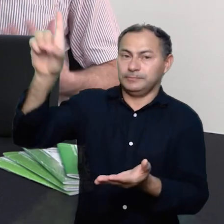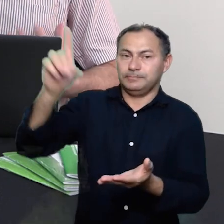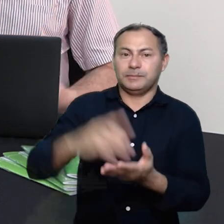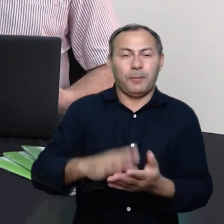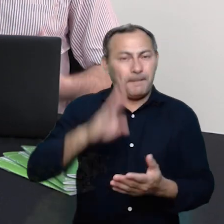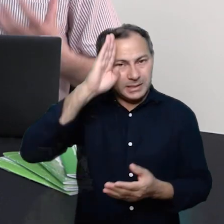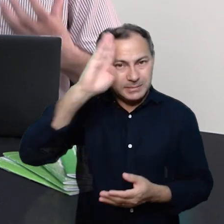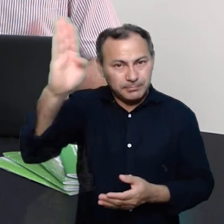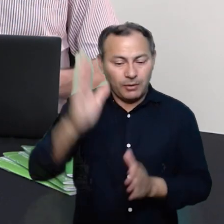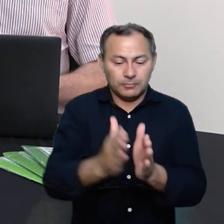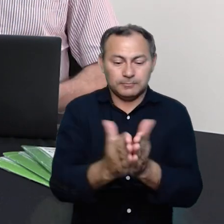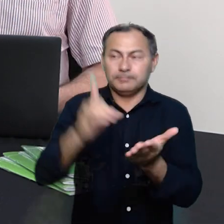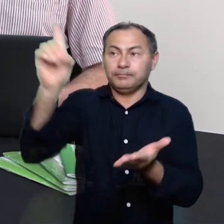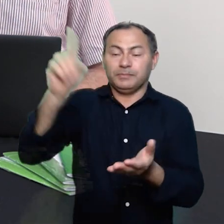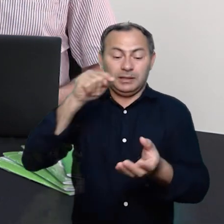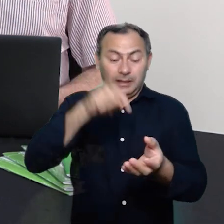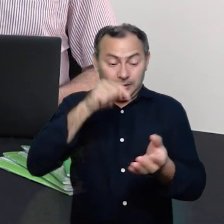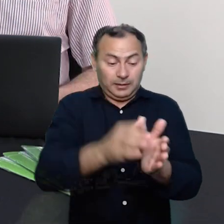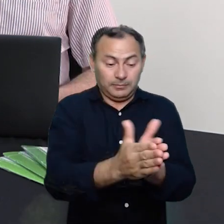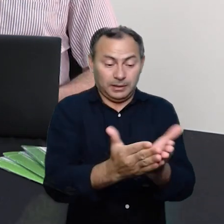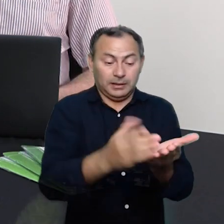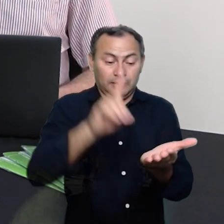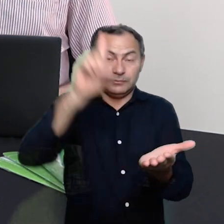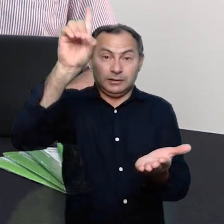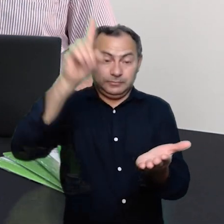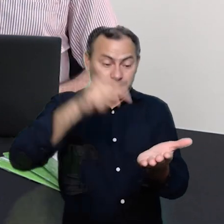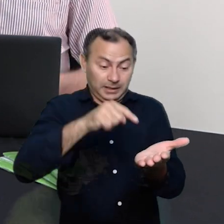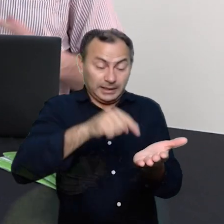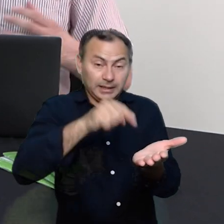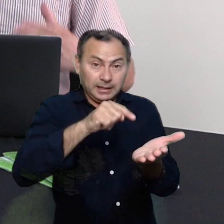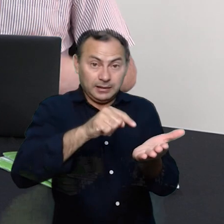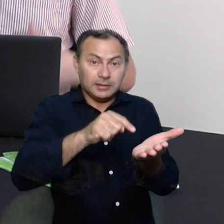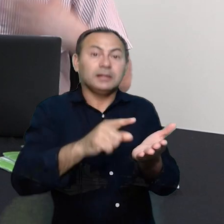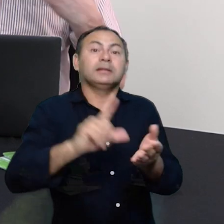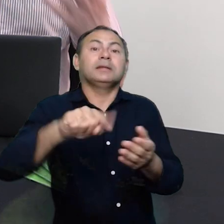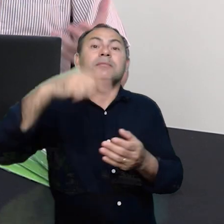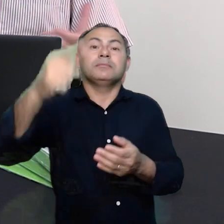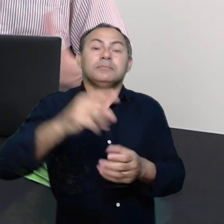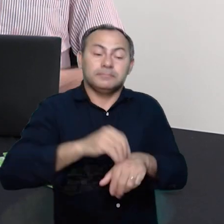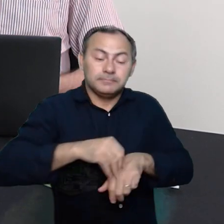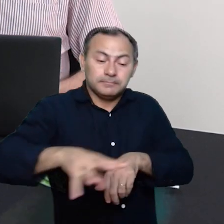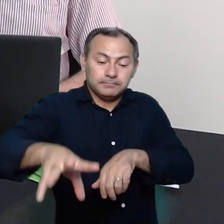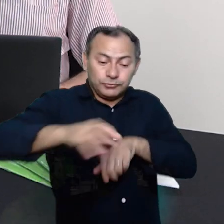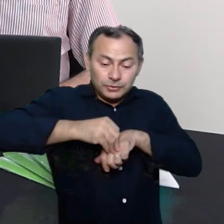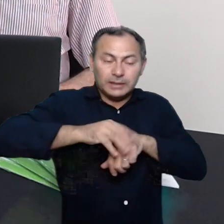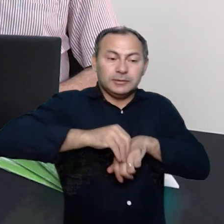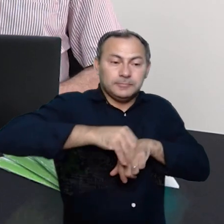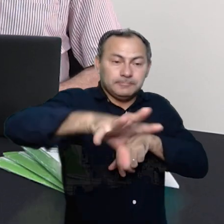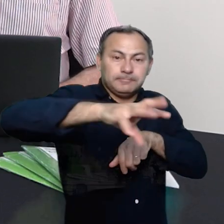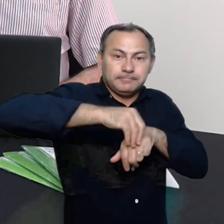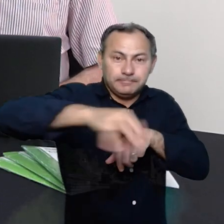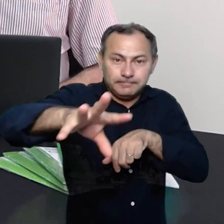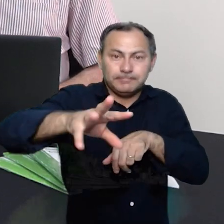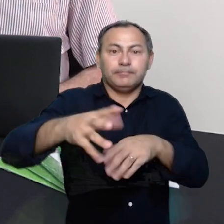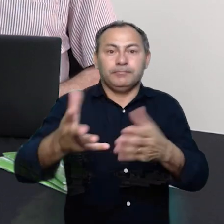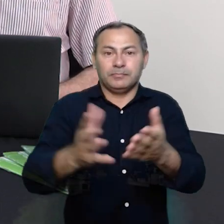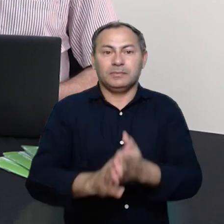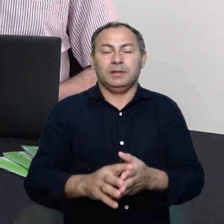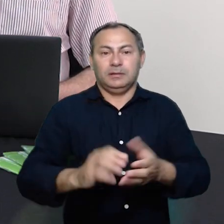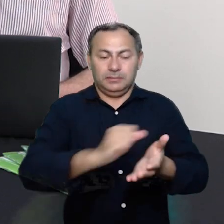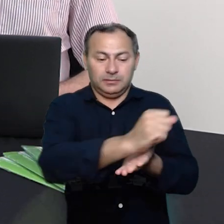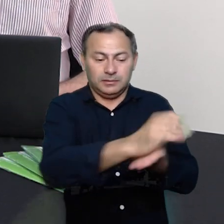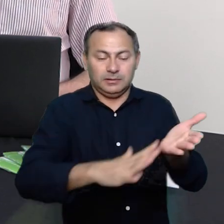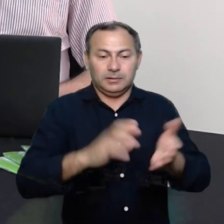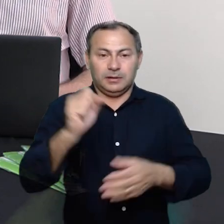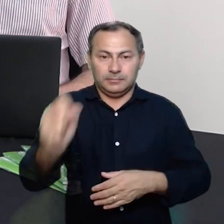É daqui que se bebe, né, a fonte pura para podermos depois transmitir e desembocar, né, nas